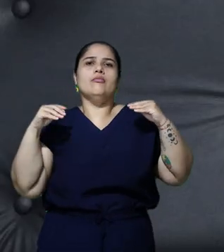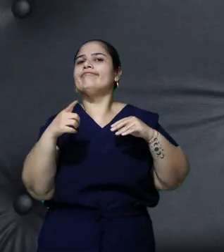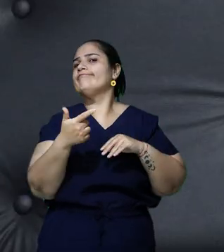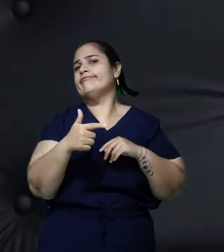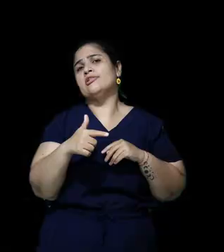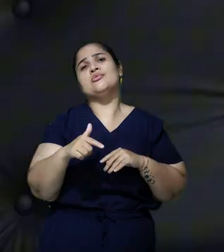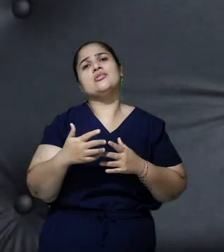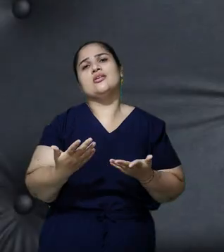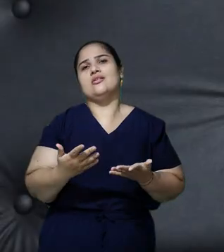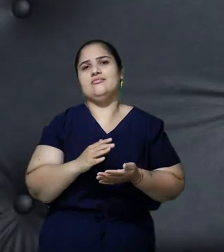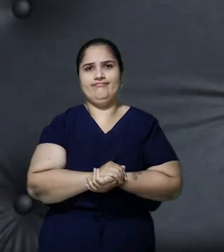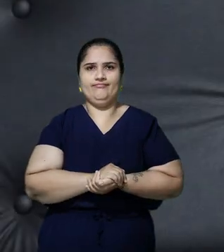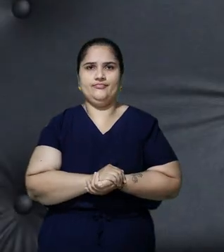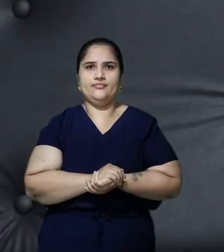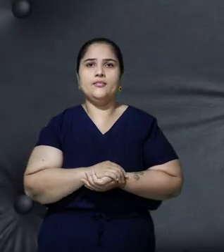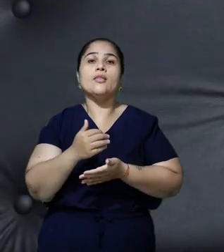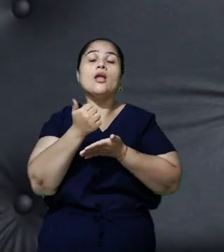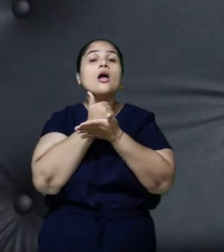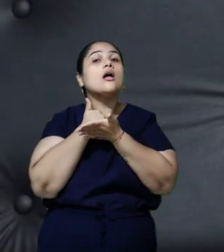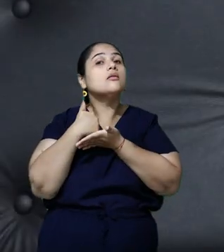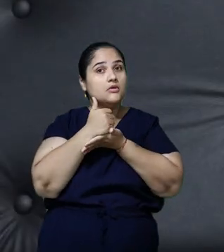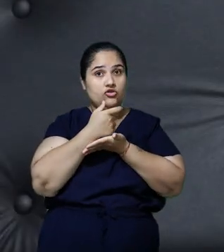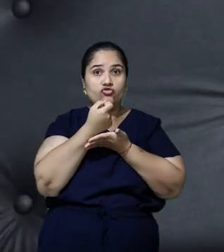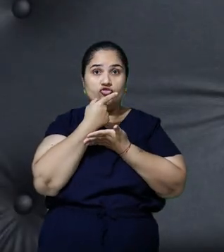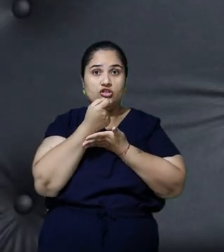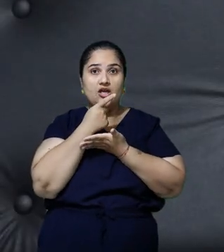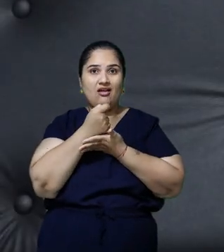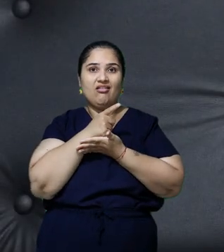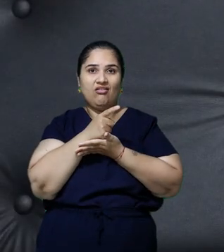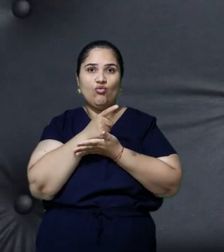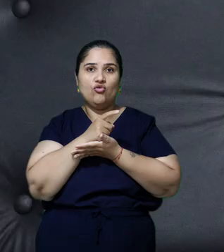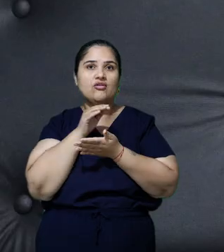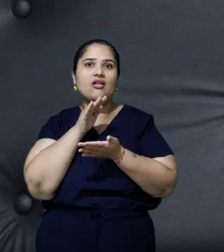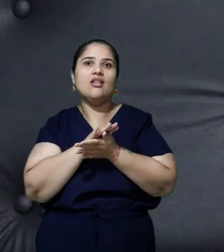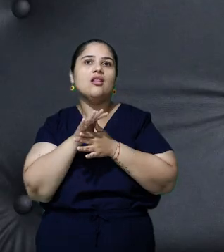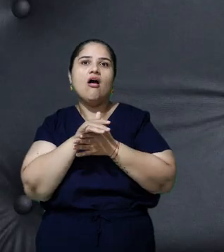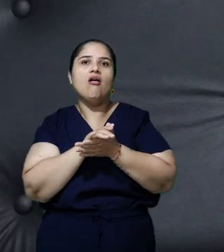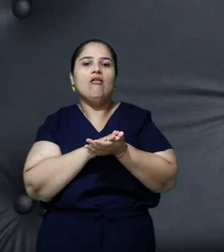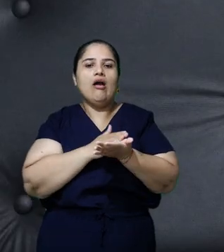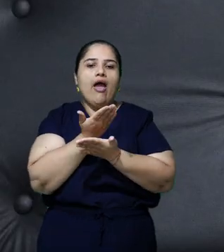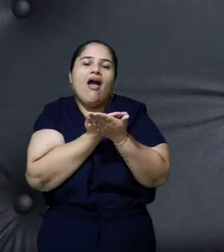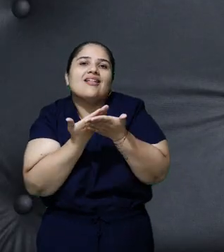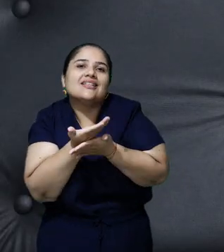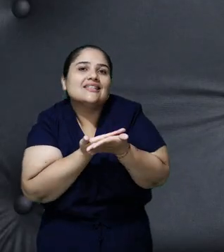nesse transtorno. As medicações não tratam autismo. As